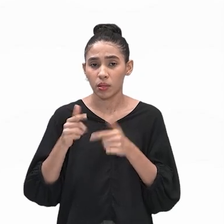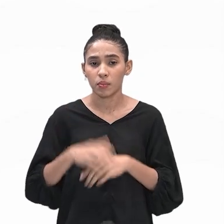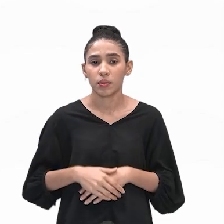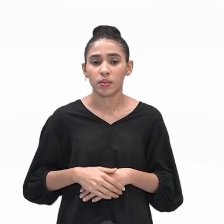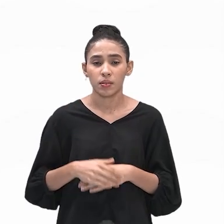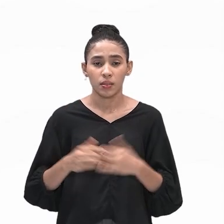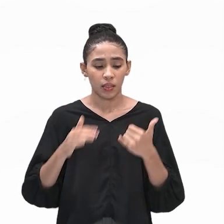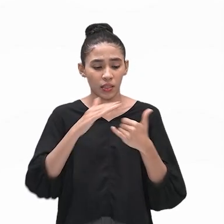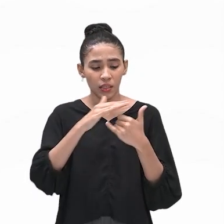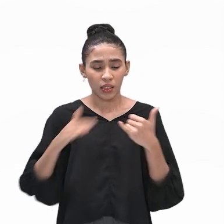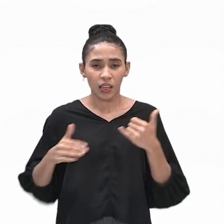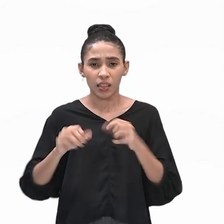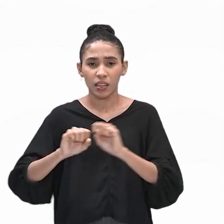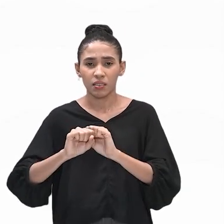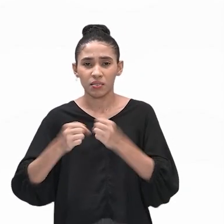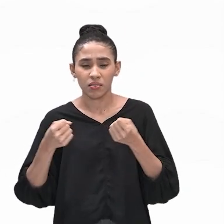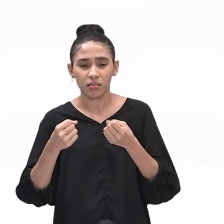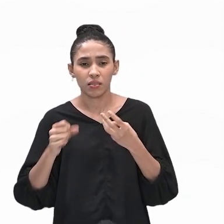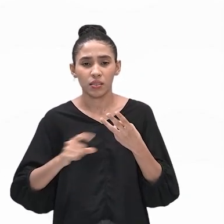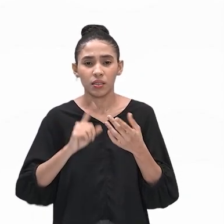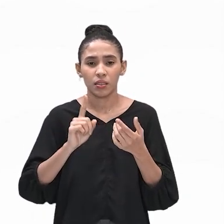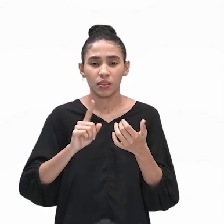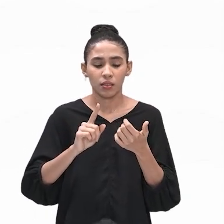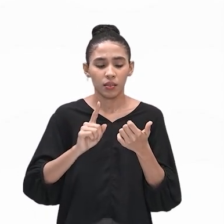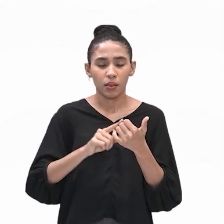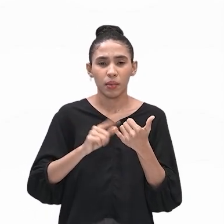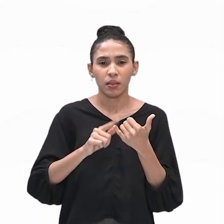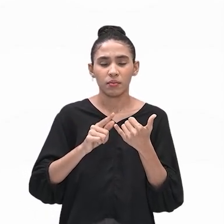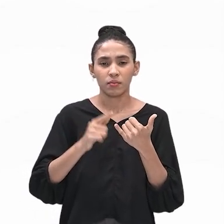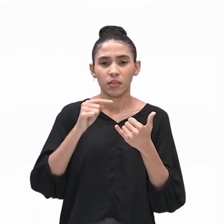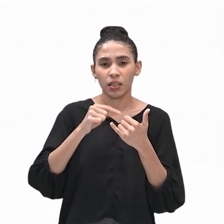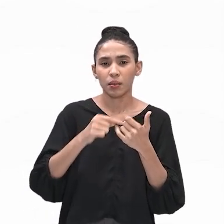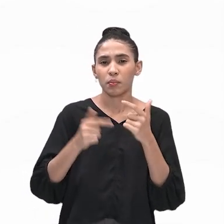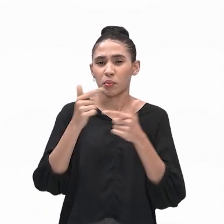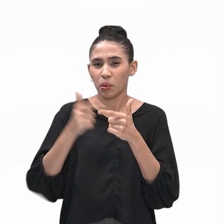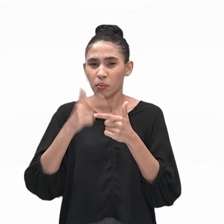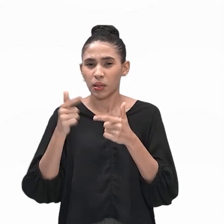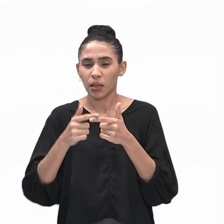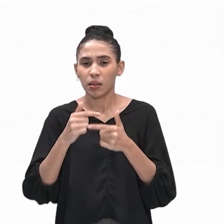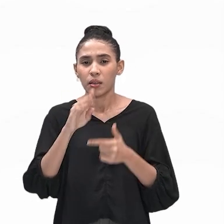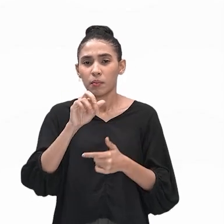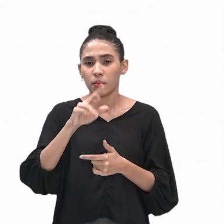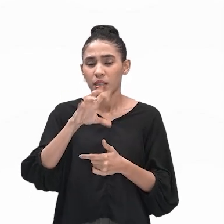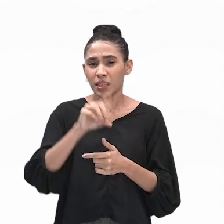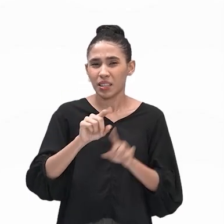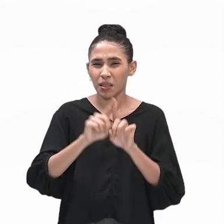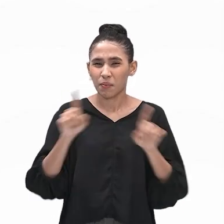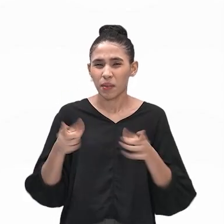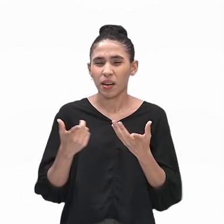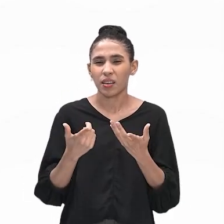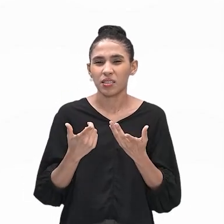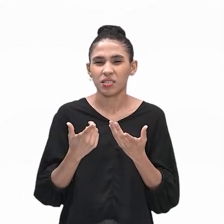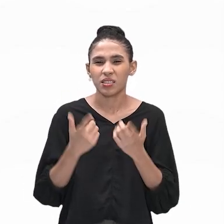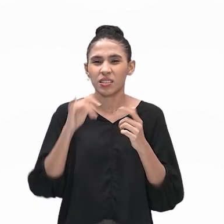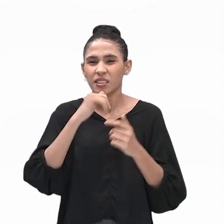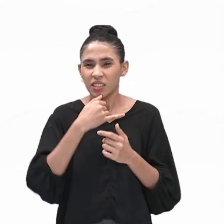quebrada e falhas no carregamento da bateria. Entretanto, o que me deixa mais insatisfeito é a falta de